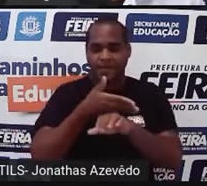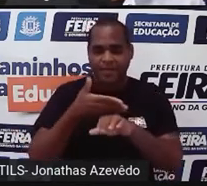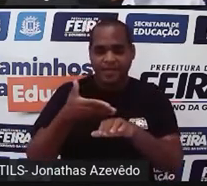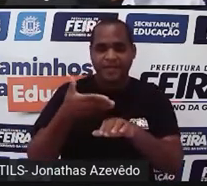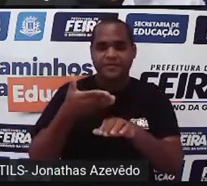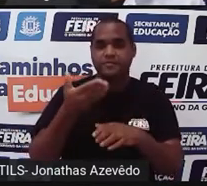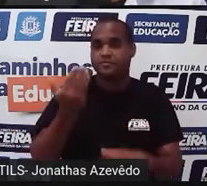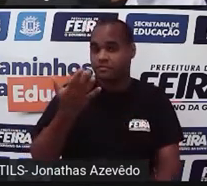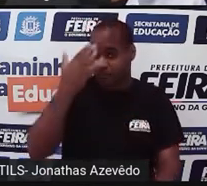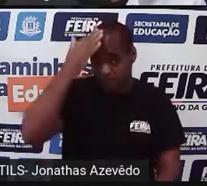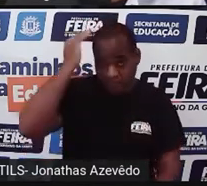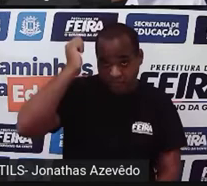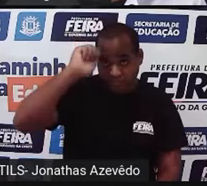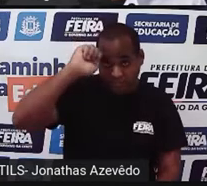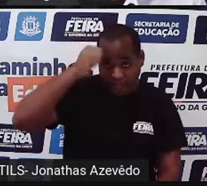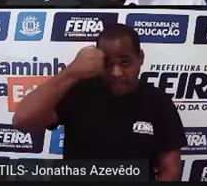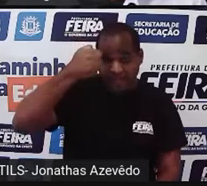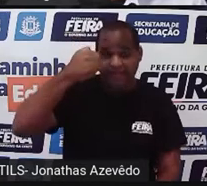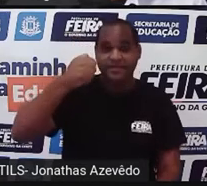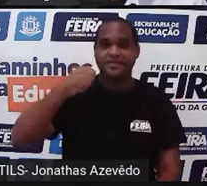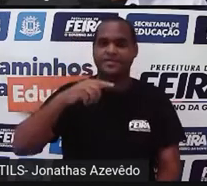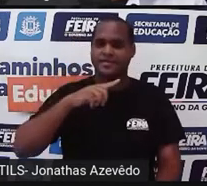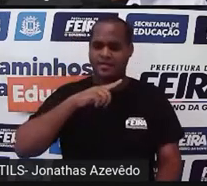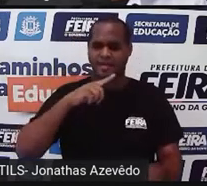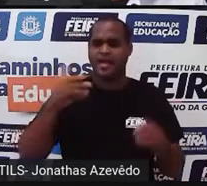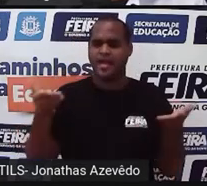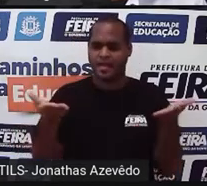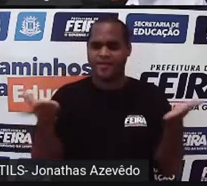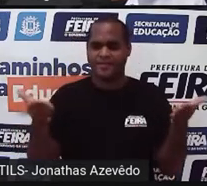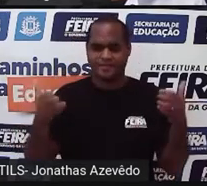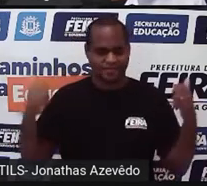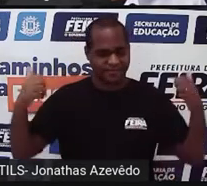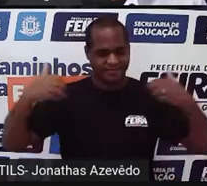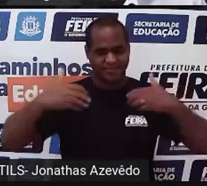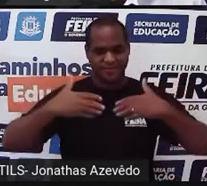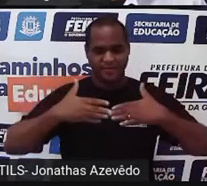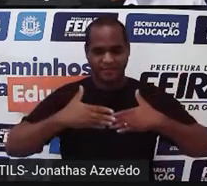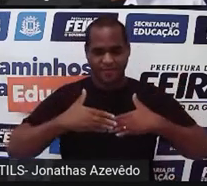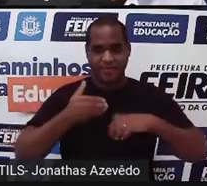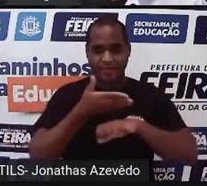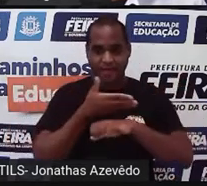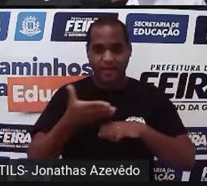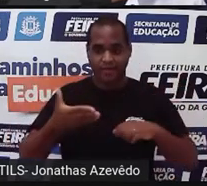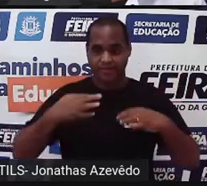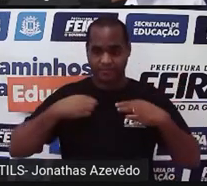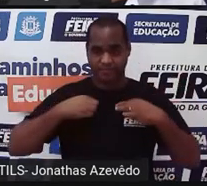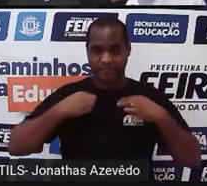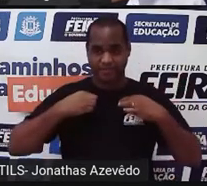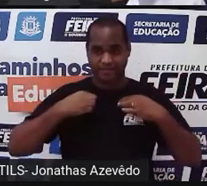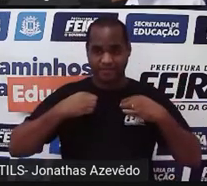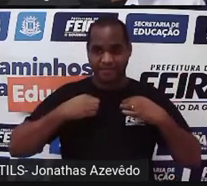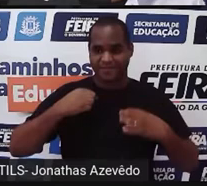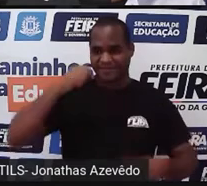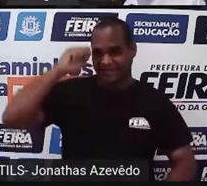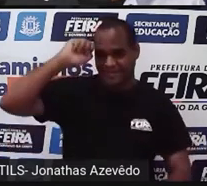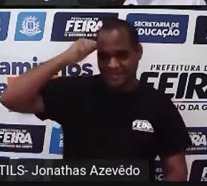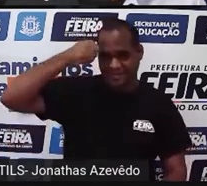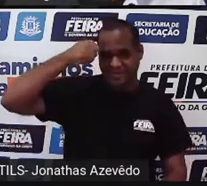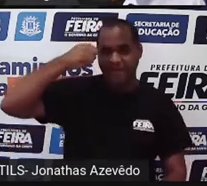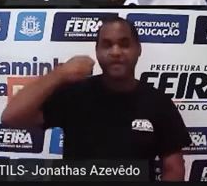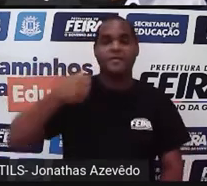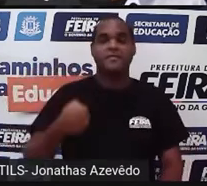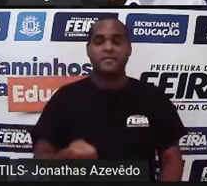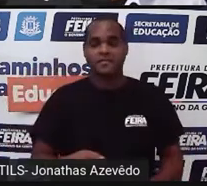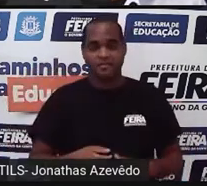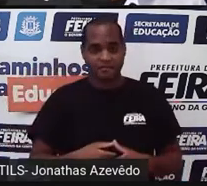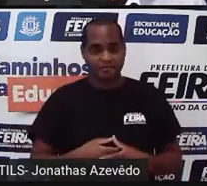branca, meu cabelo preto. Nesse momento, visto uma camisa preta, por cima, um jaleco branco. E